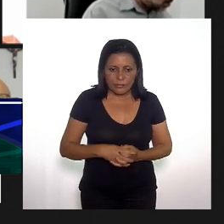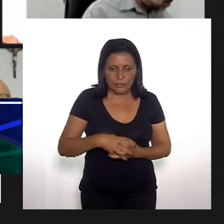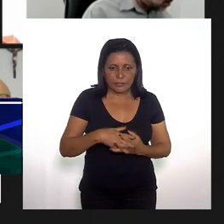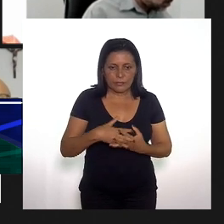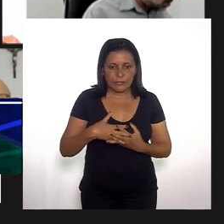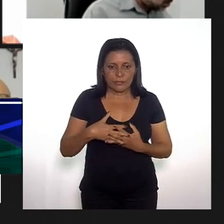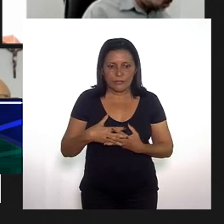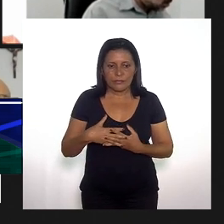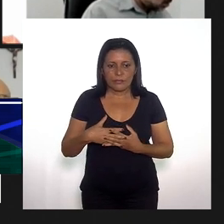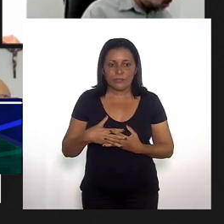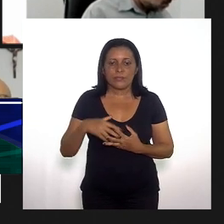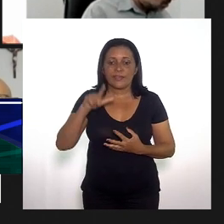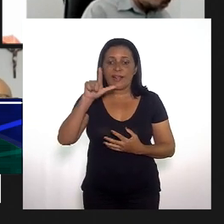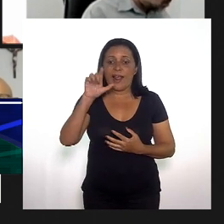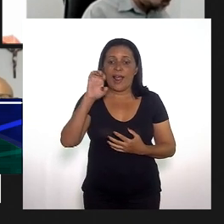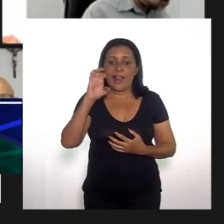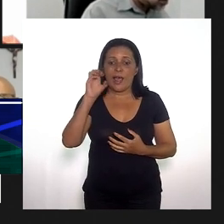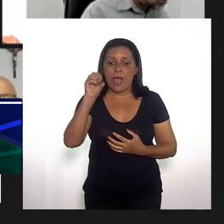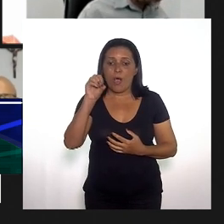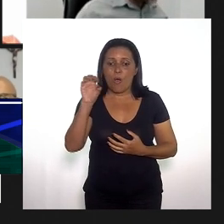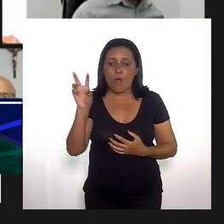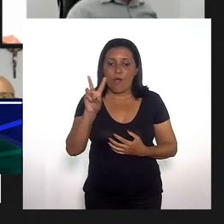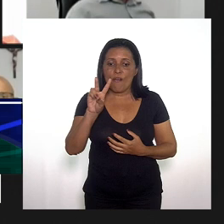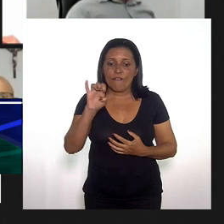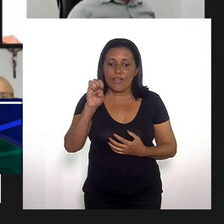Obrigado. Deputado Léo Vieira. Obrigado, meu irmão.